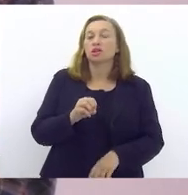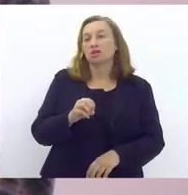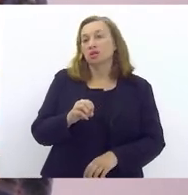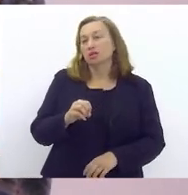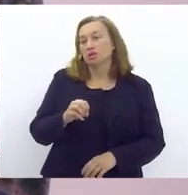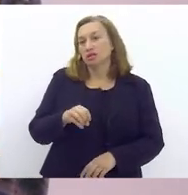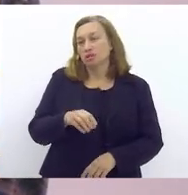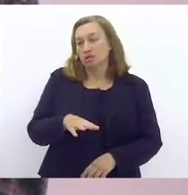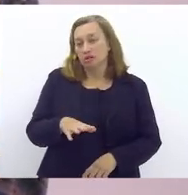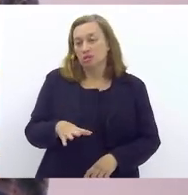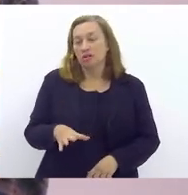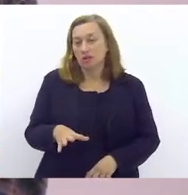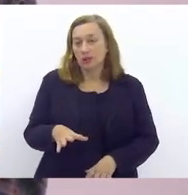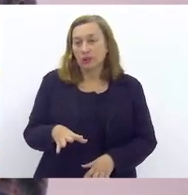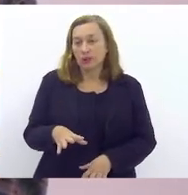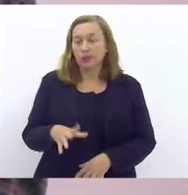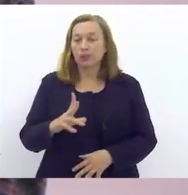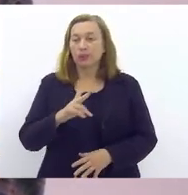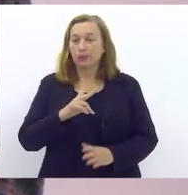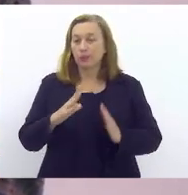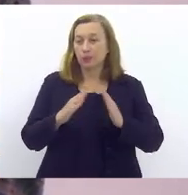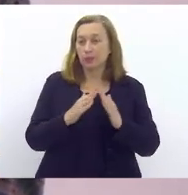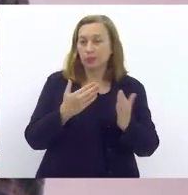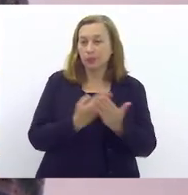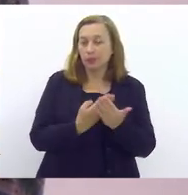uma conta direta